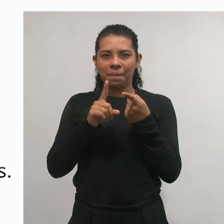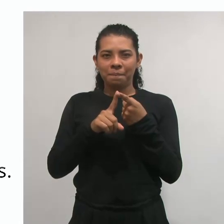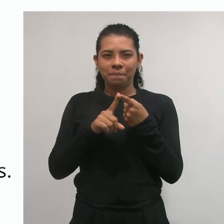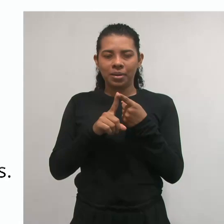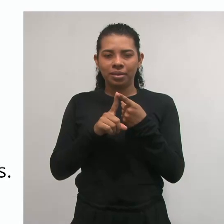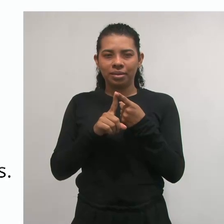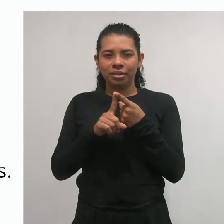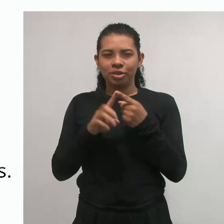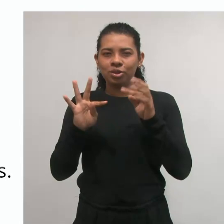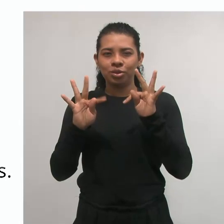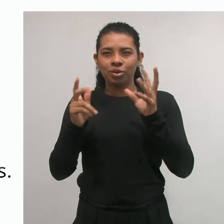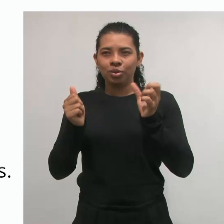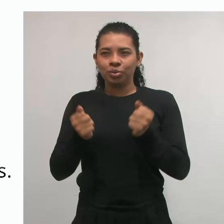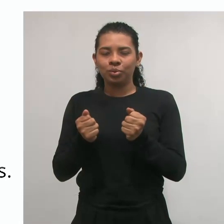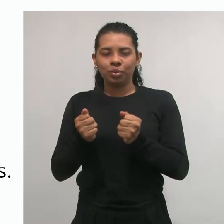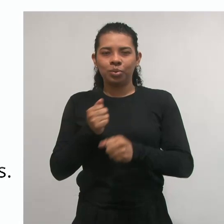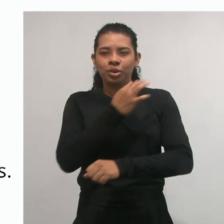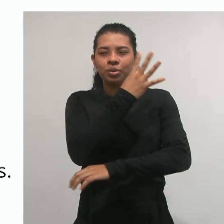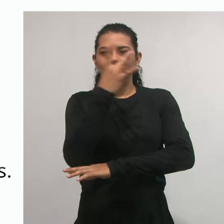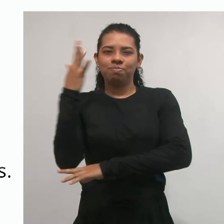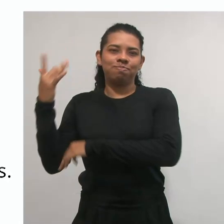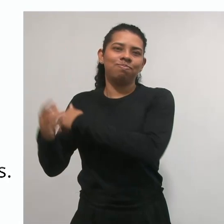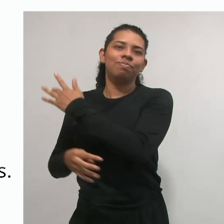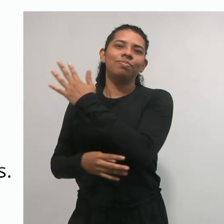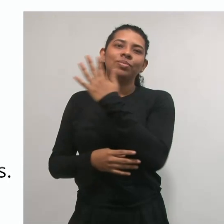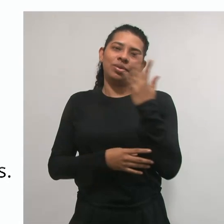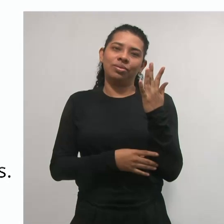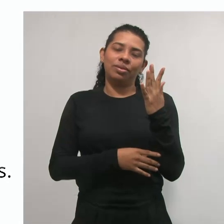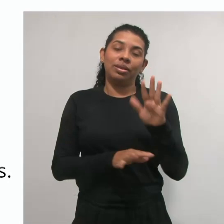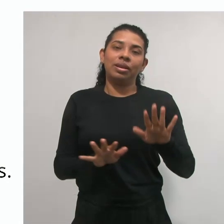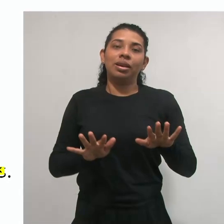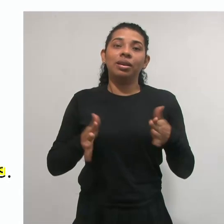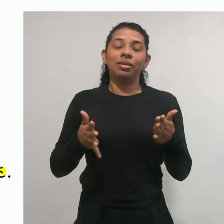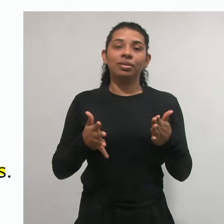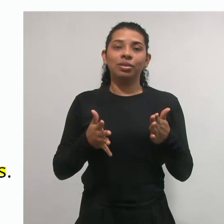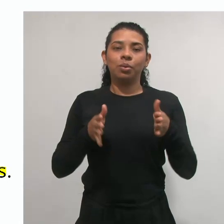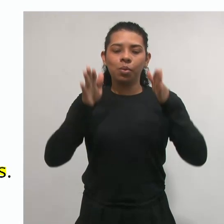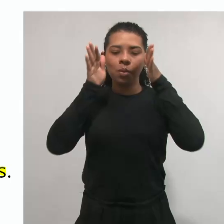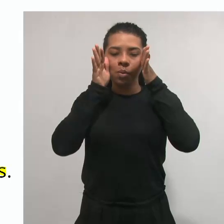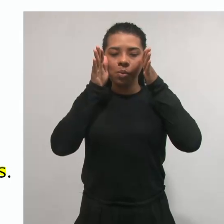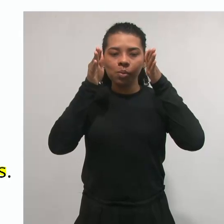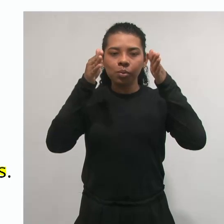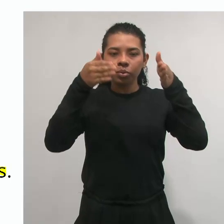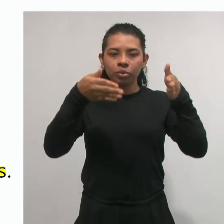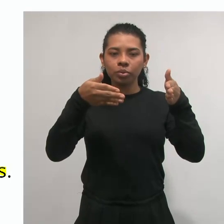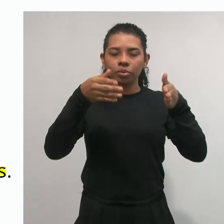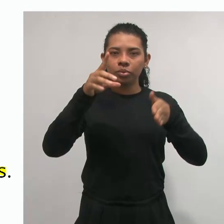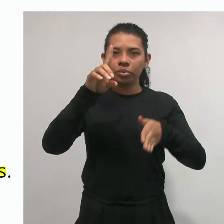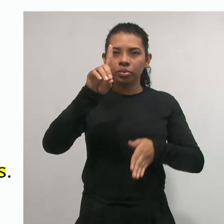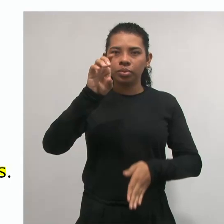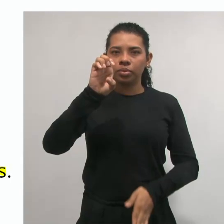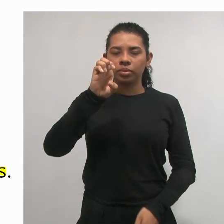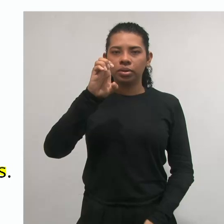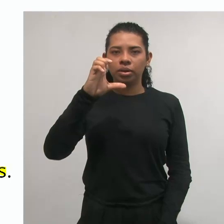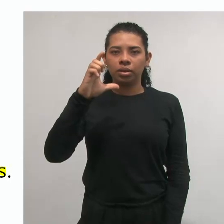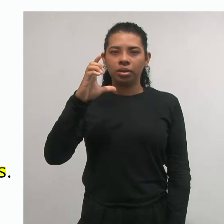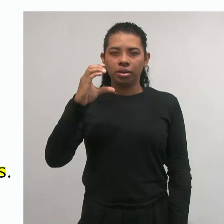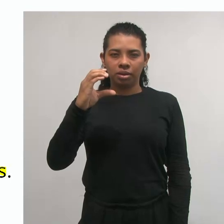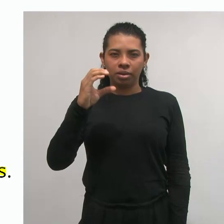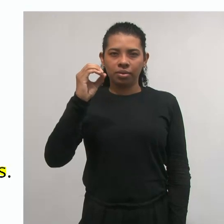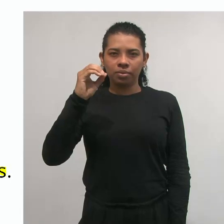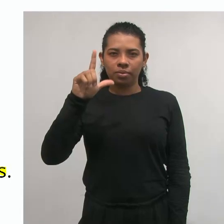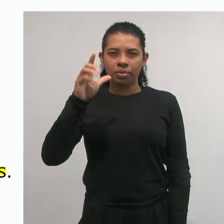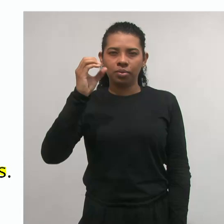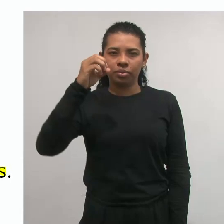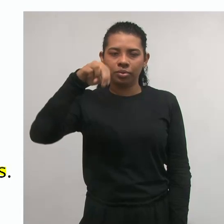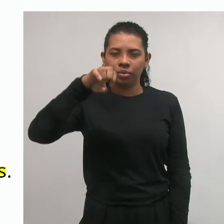do ser, da natureza e dos recursos naturais. Então, essa perspectiva decolonial, ela